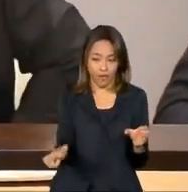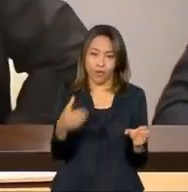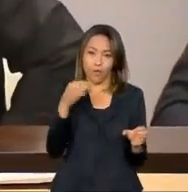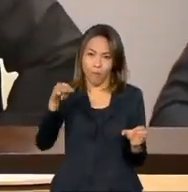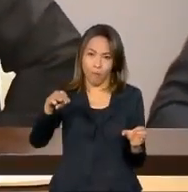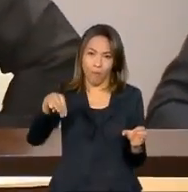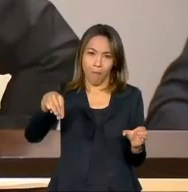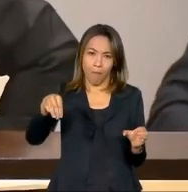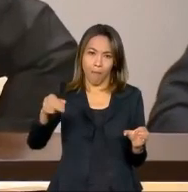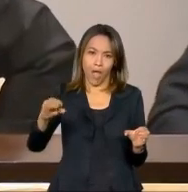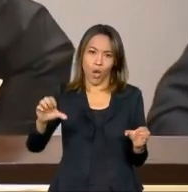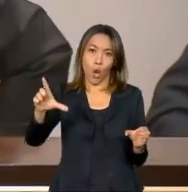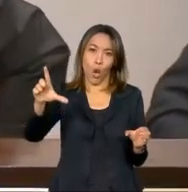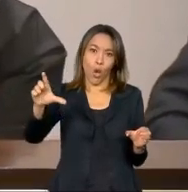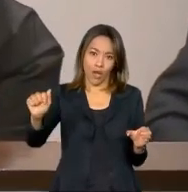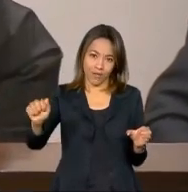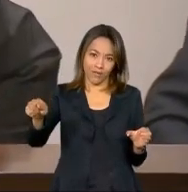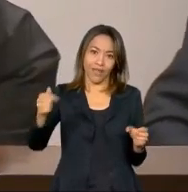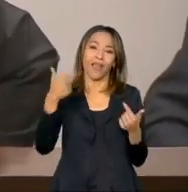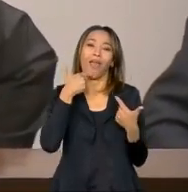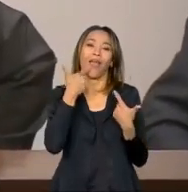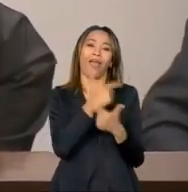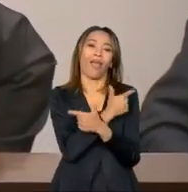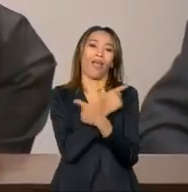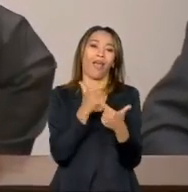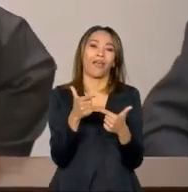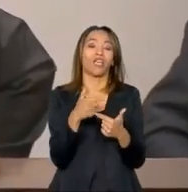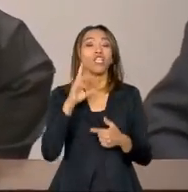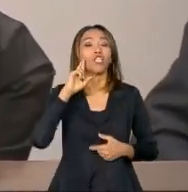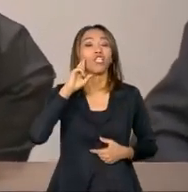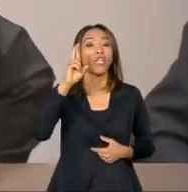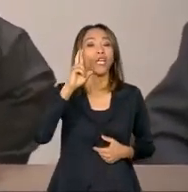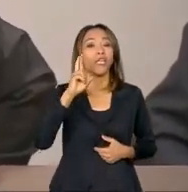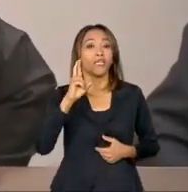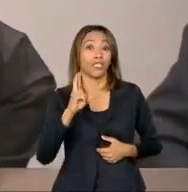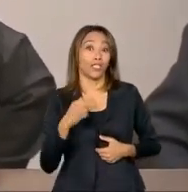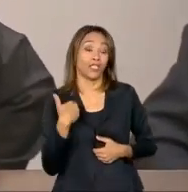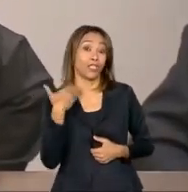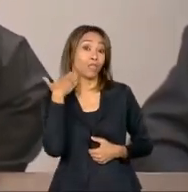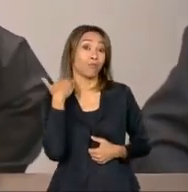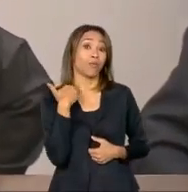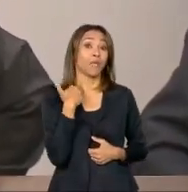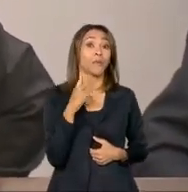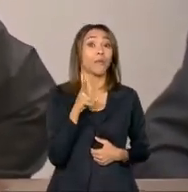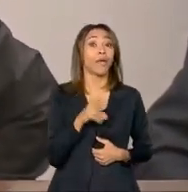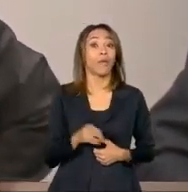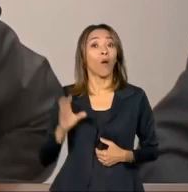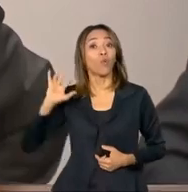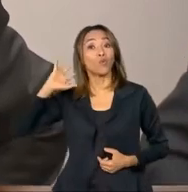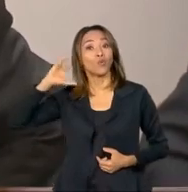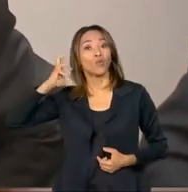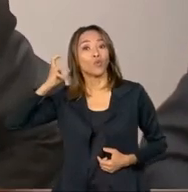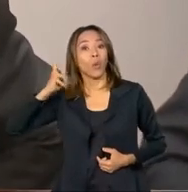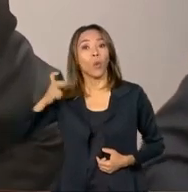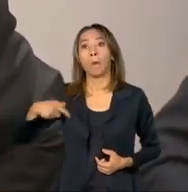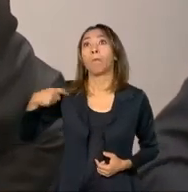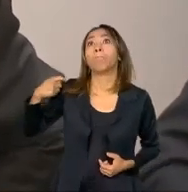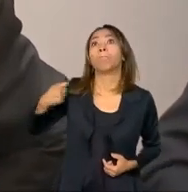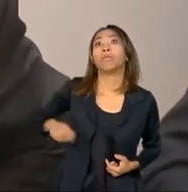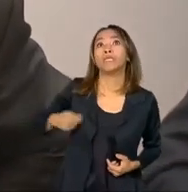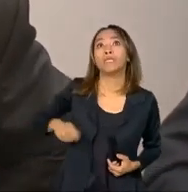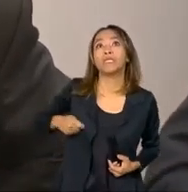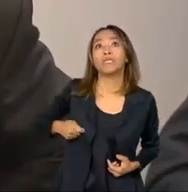dizia, gerente de banco é como aparelho de som. Quando você mais precisa,